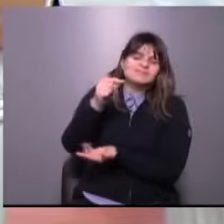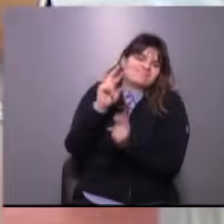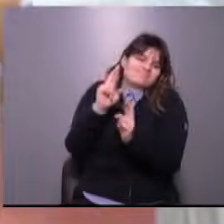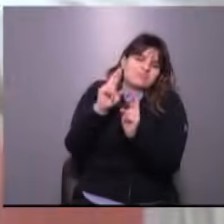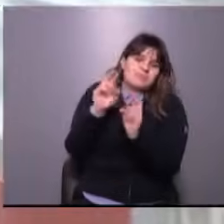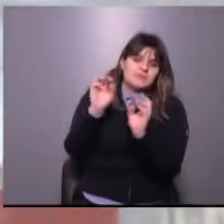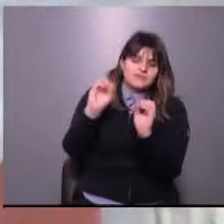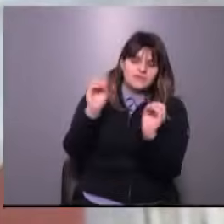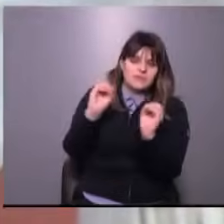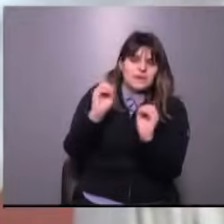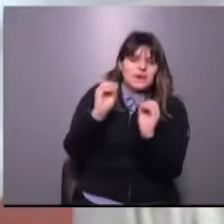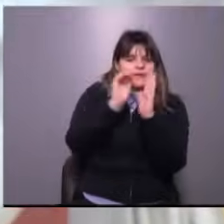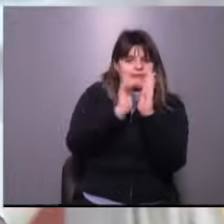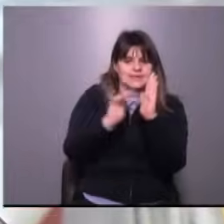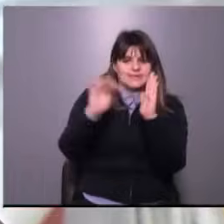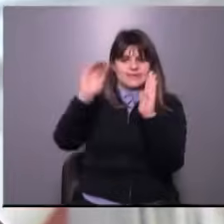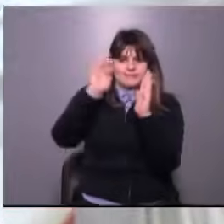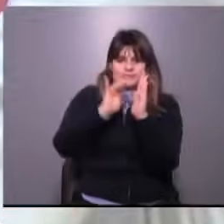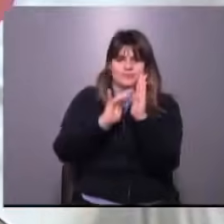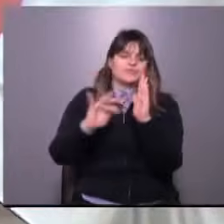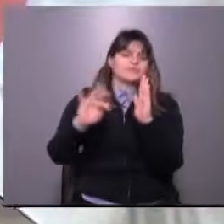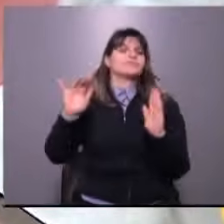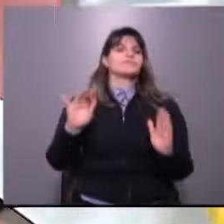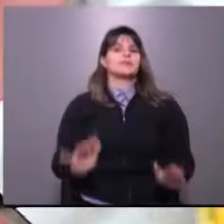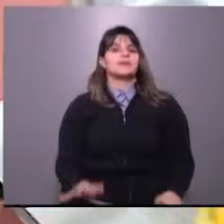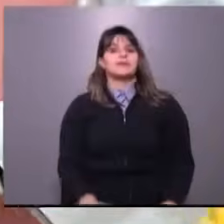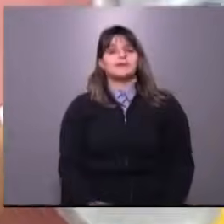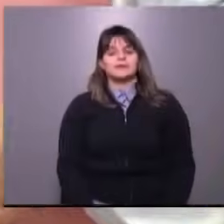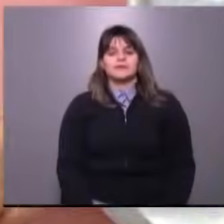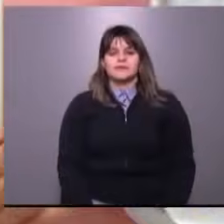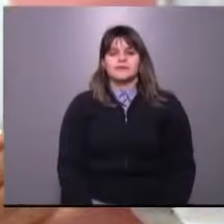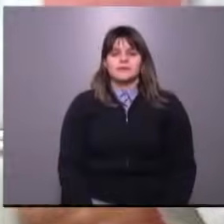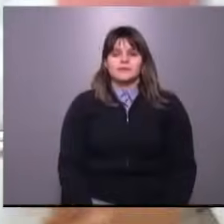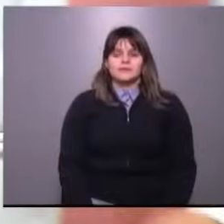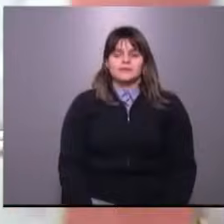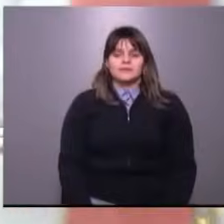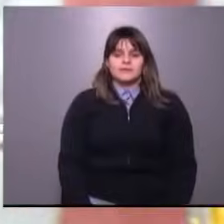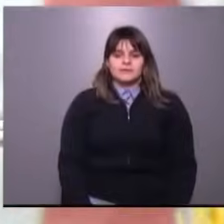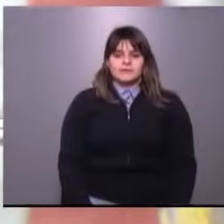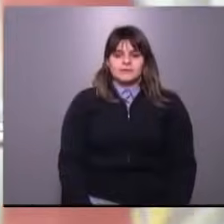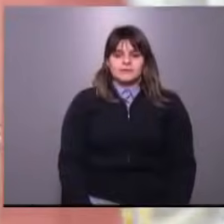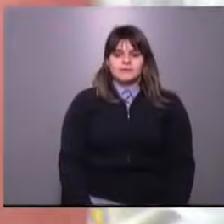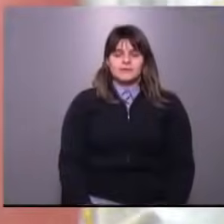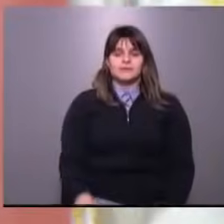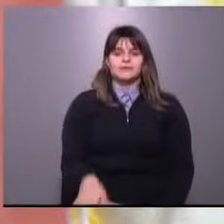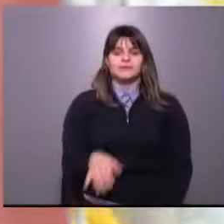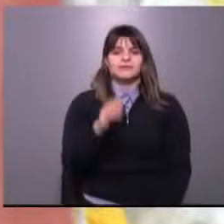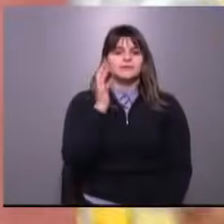que não têm esperança, cantando.